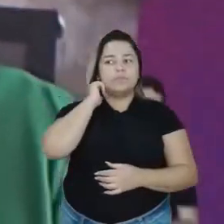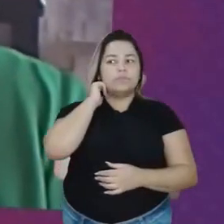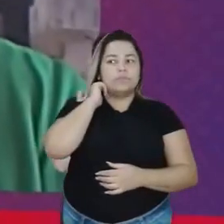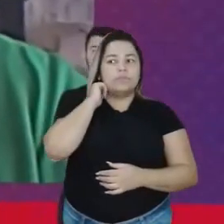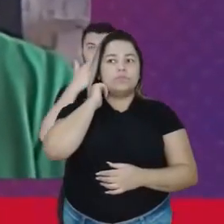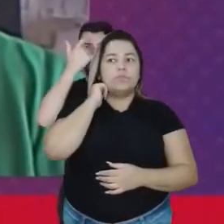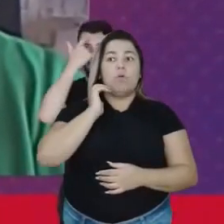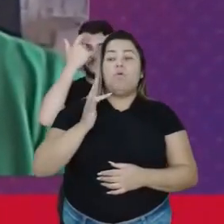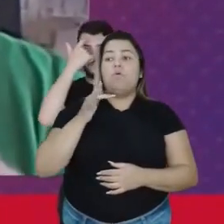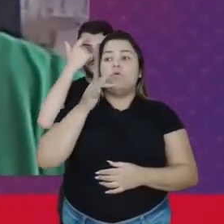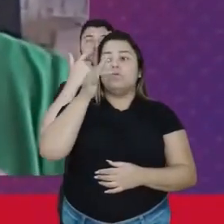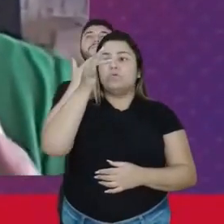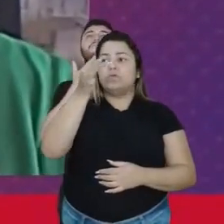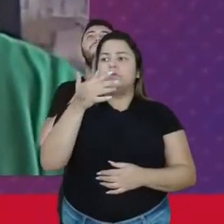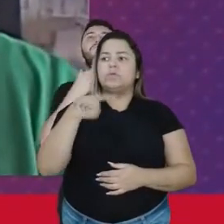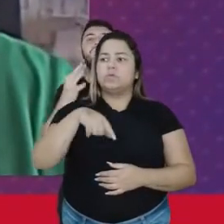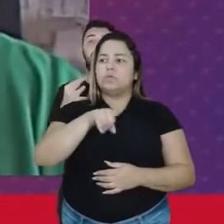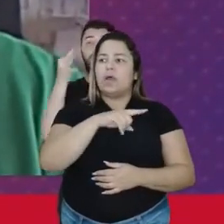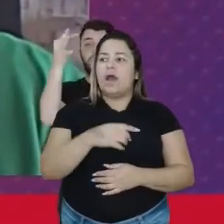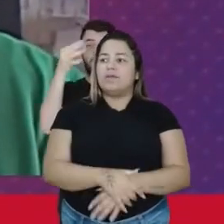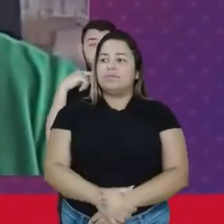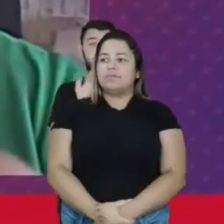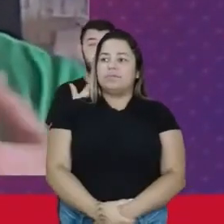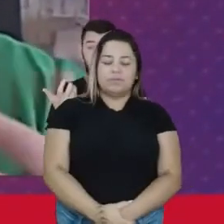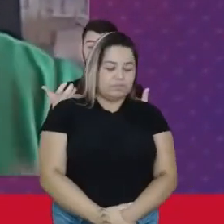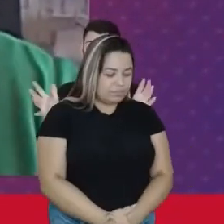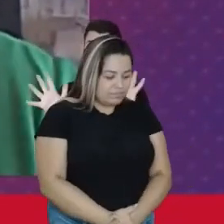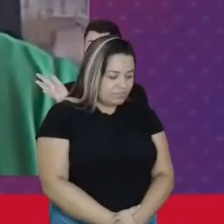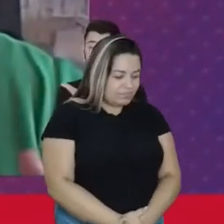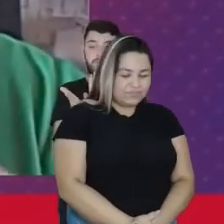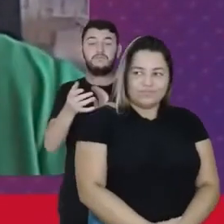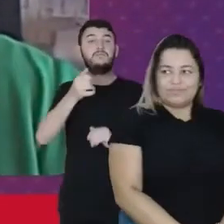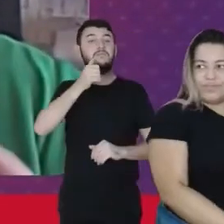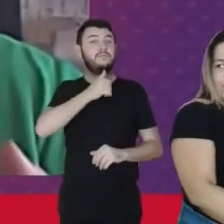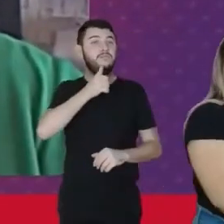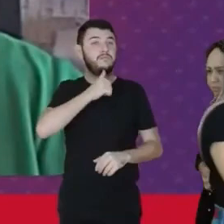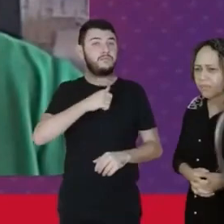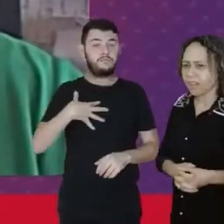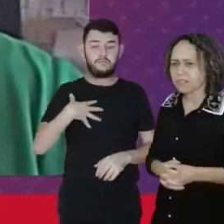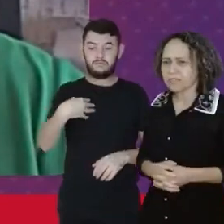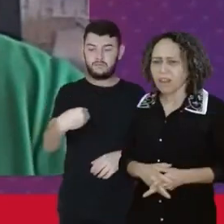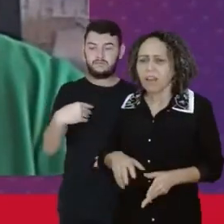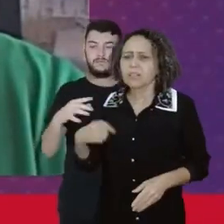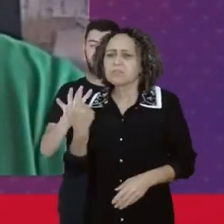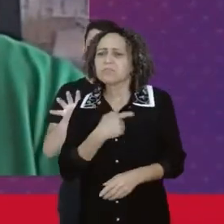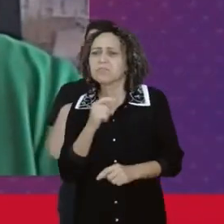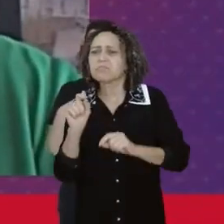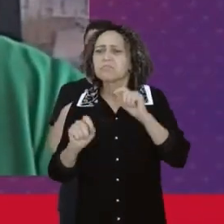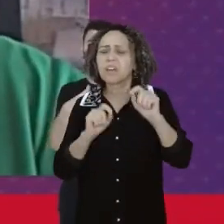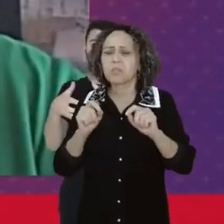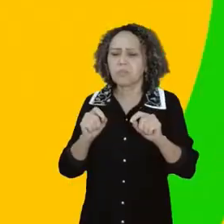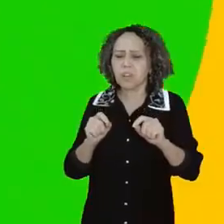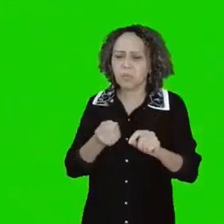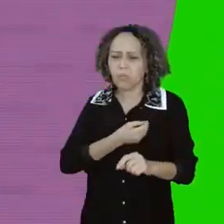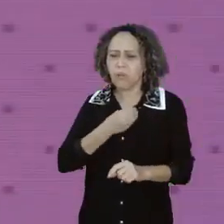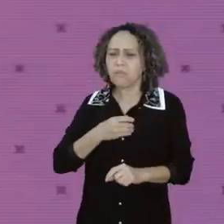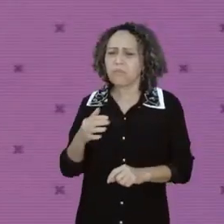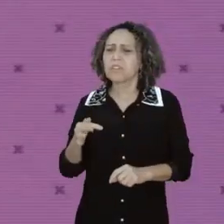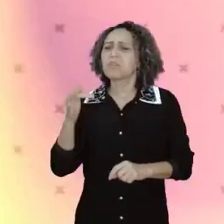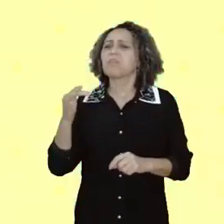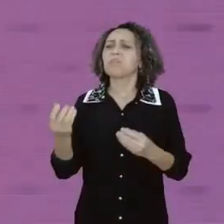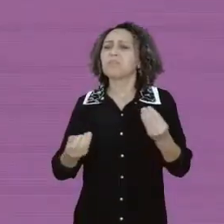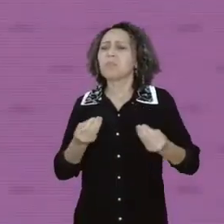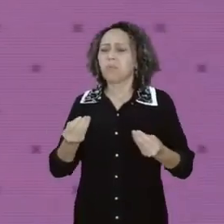Que futuro nós queremos para nós, mulheres, para os nossos filhos, para as nossas comunidades, para o nosso país?